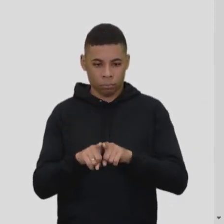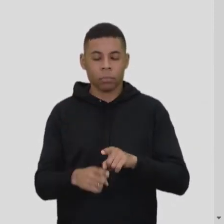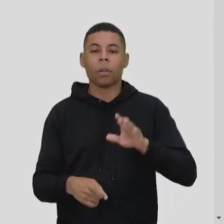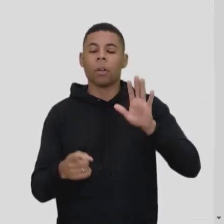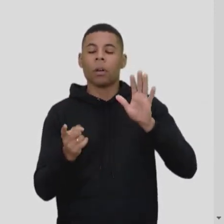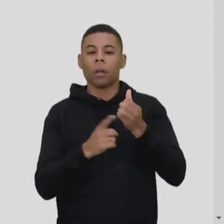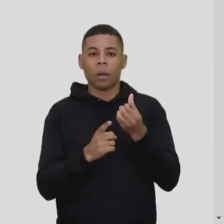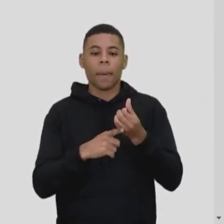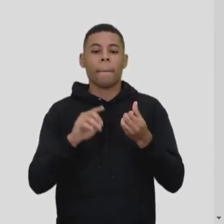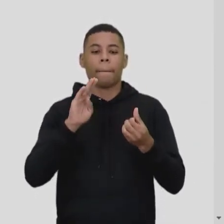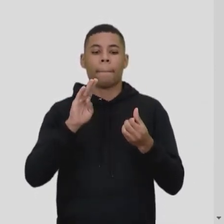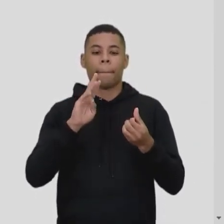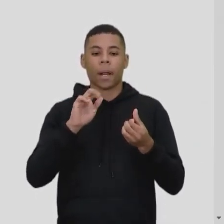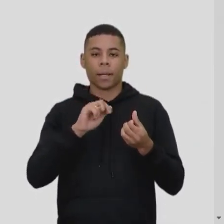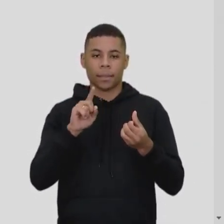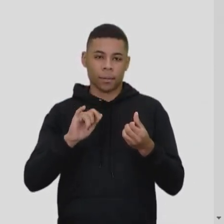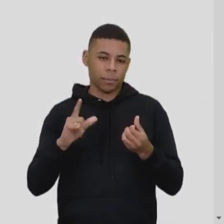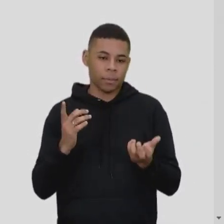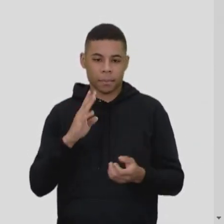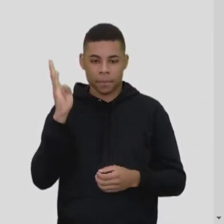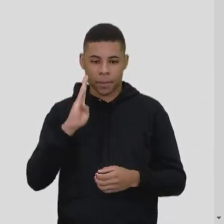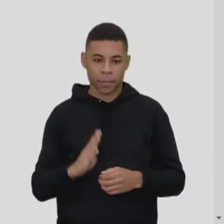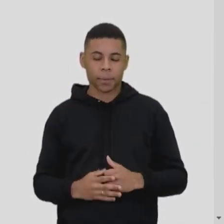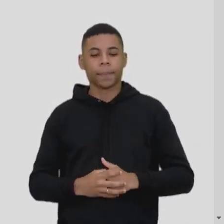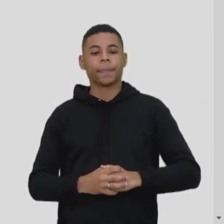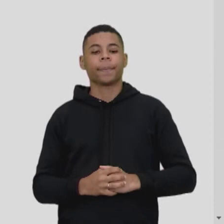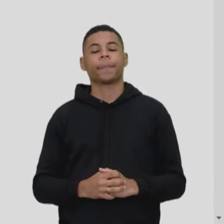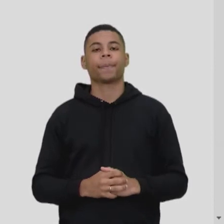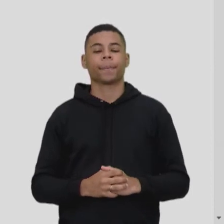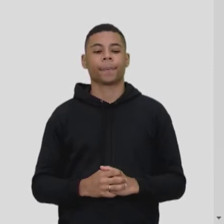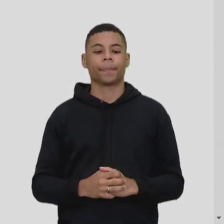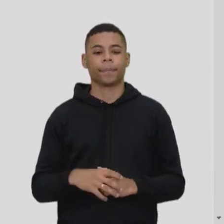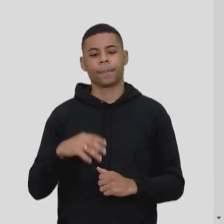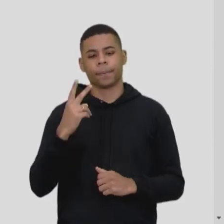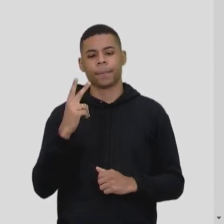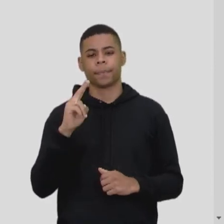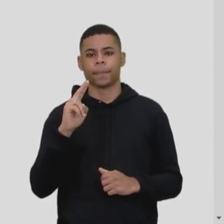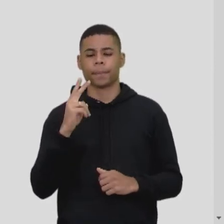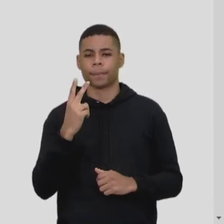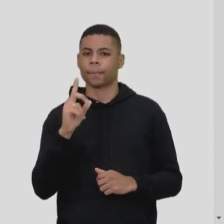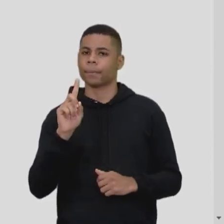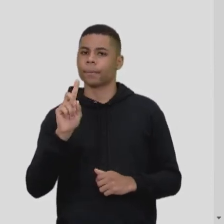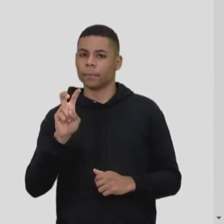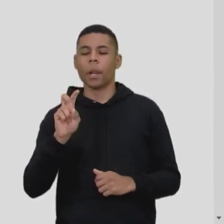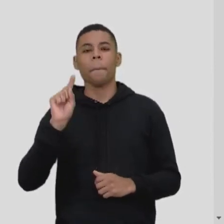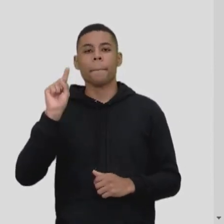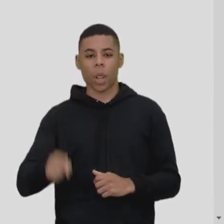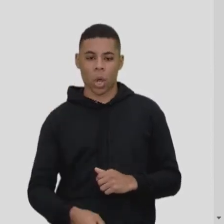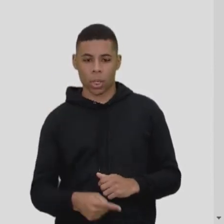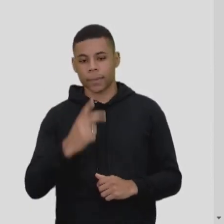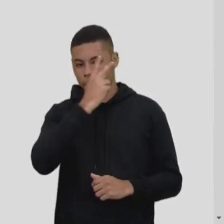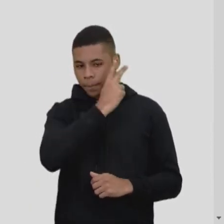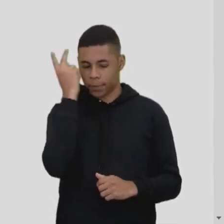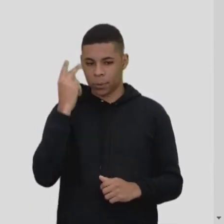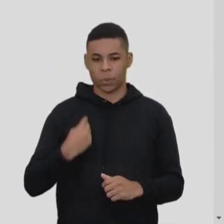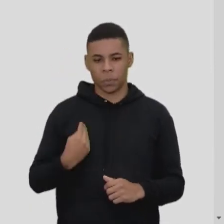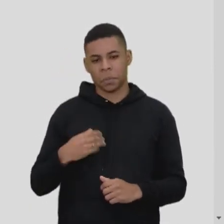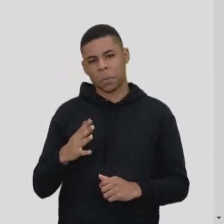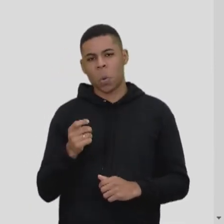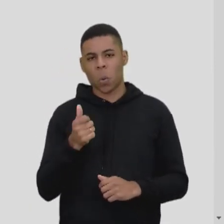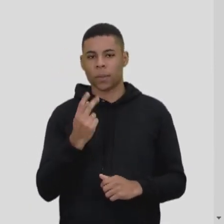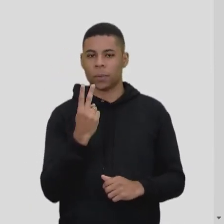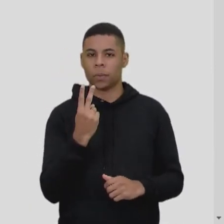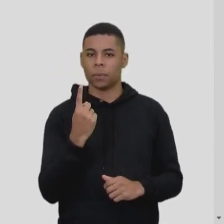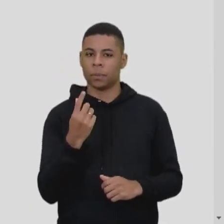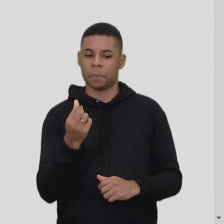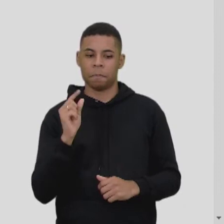aí, com um pouco mais aí de 215 milhões, né, quase aí 215 milhões e 527 mil pessoas. Né? Aí vem a